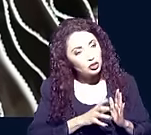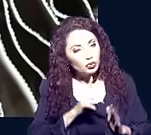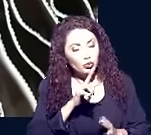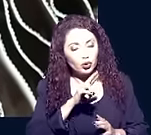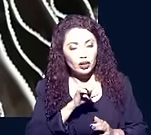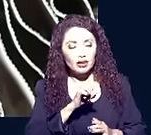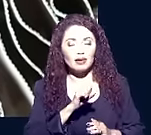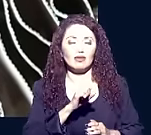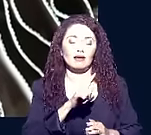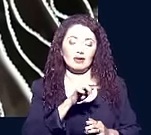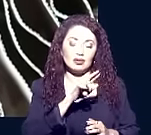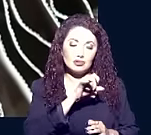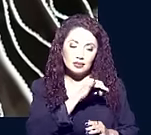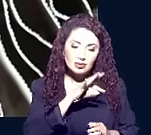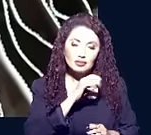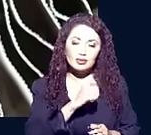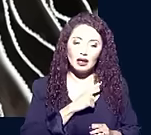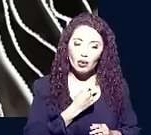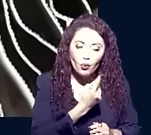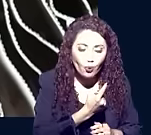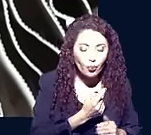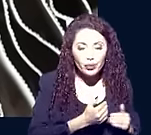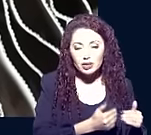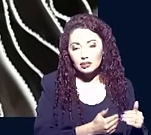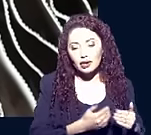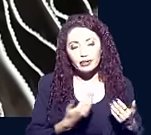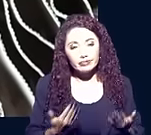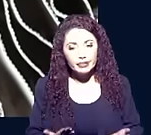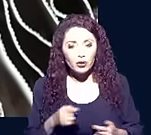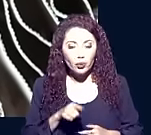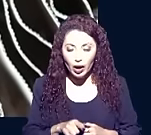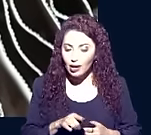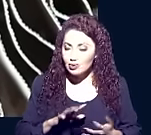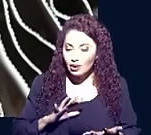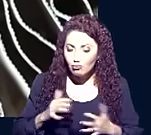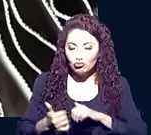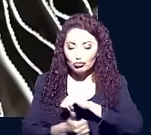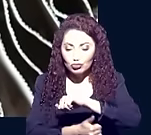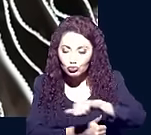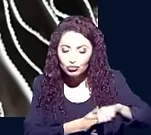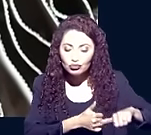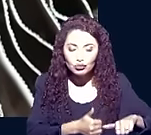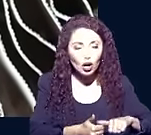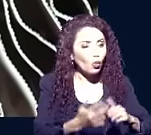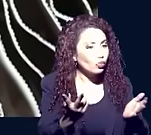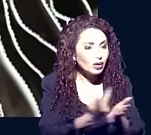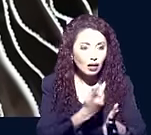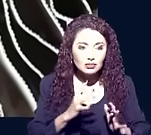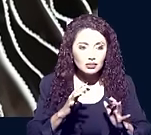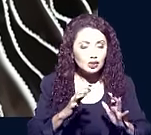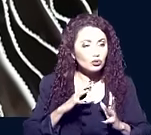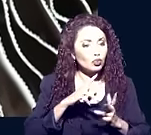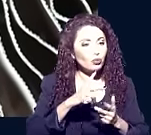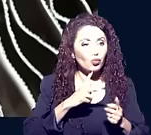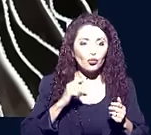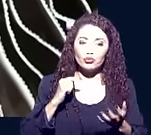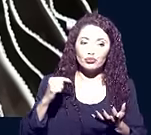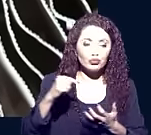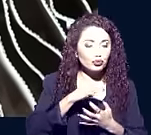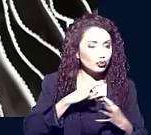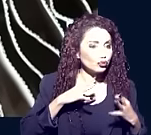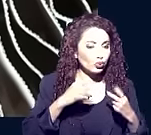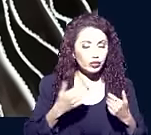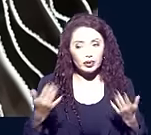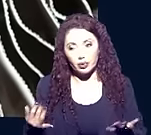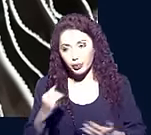essa composição ela acontece no mundo todo se você não tem uma base se o Presidente da República se elegeu